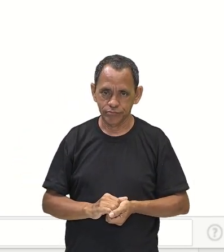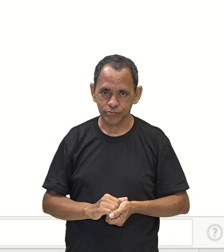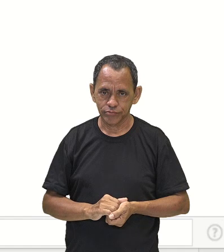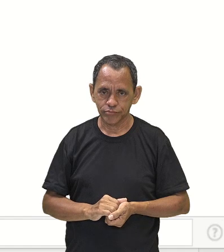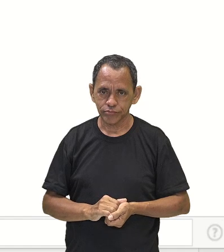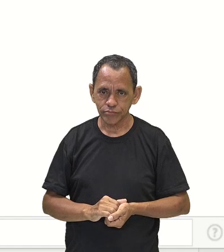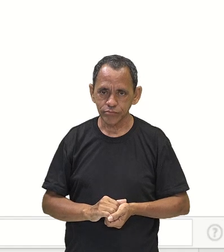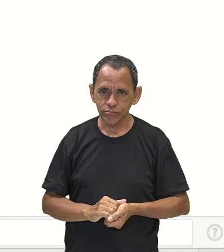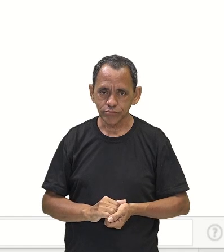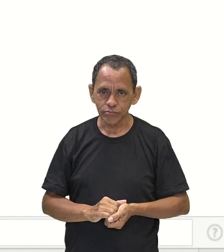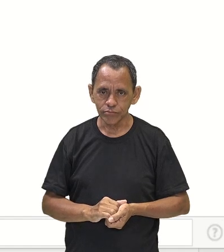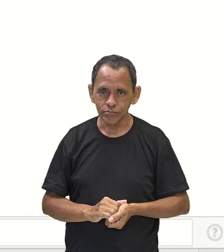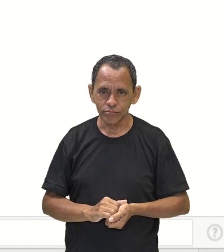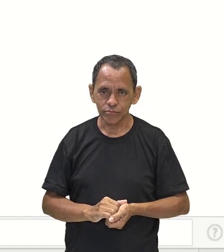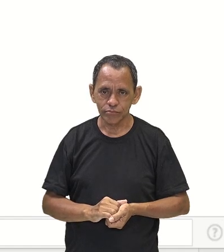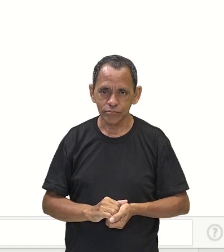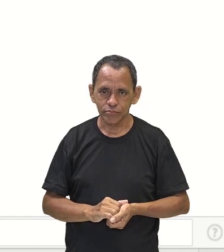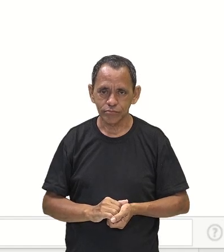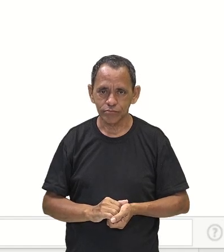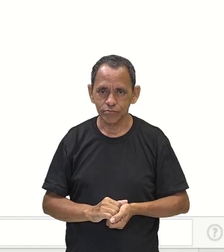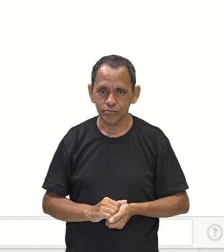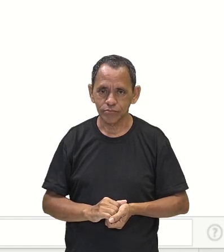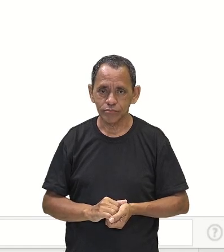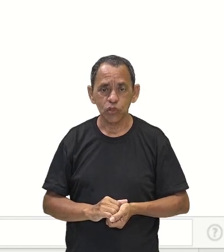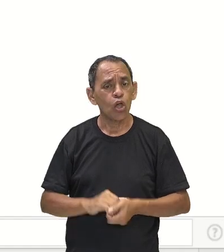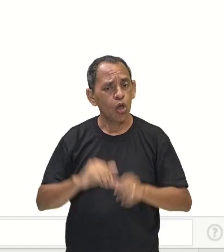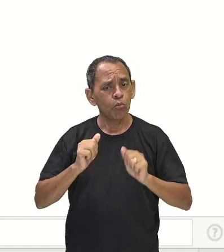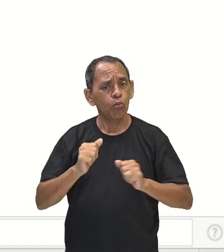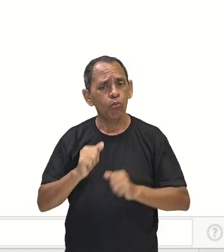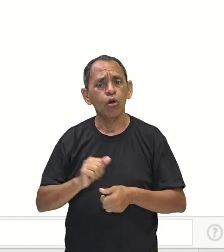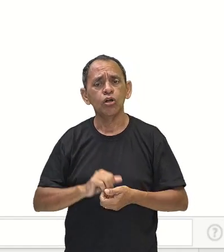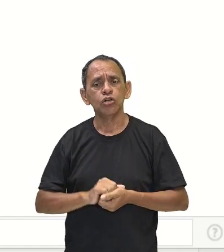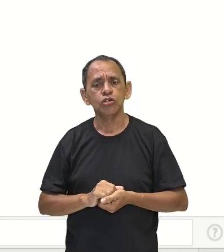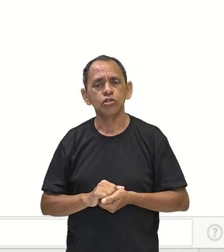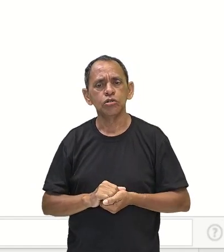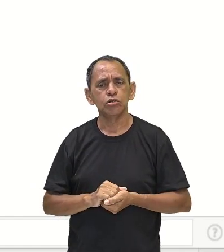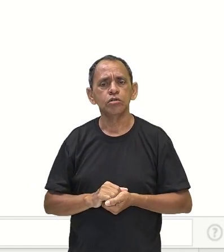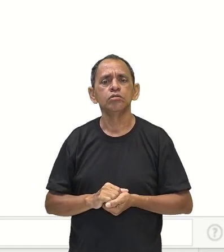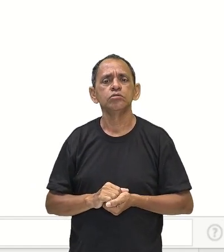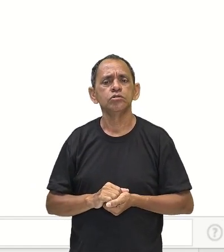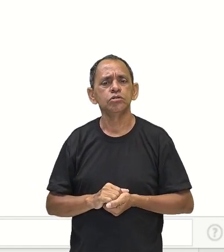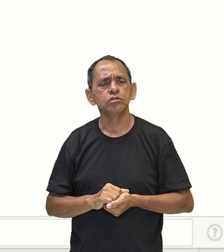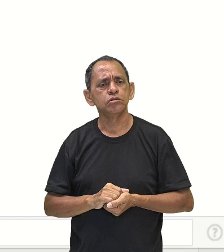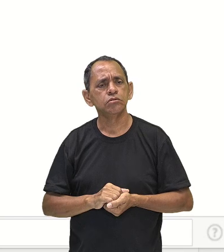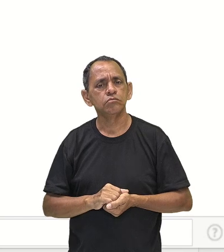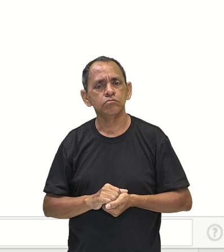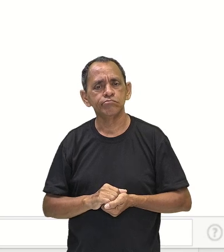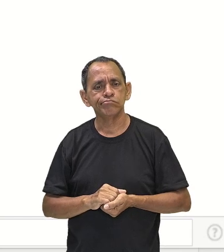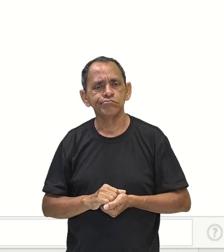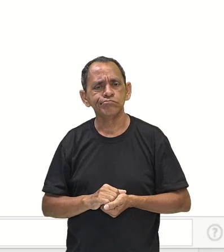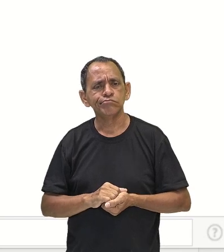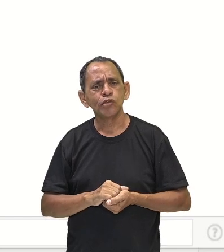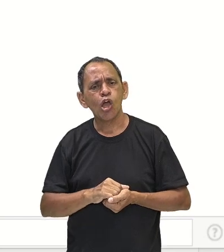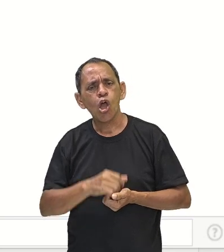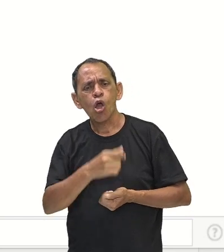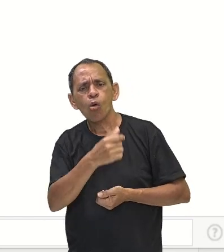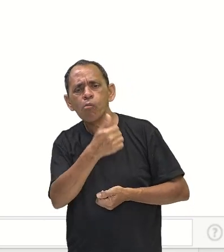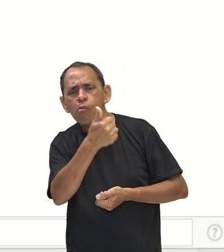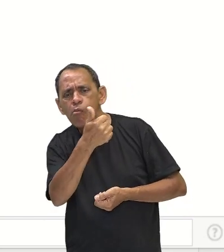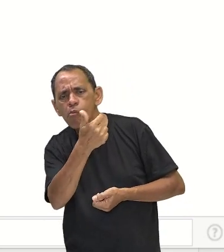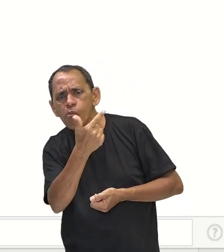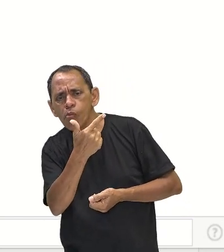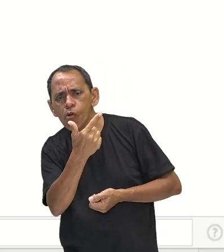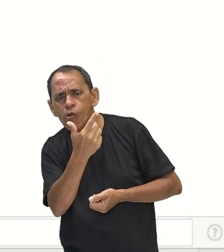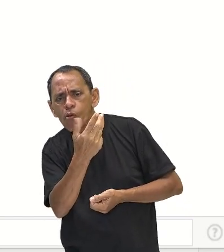vamos poder enumerar aqui o número de faces que ele possui, né? Nós temos aqui 1,